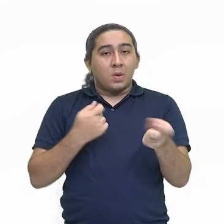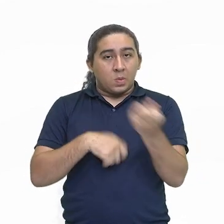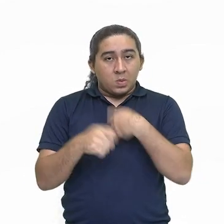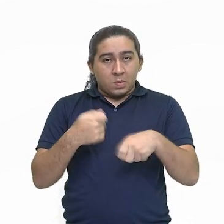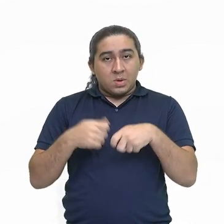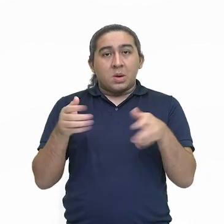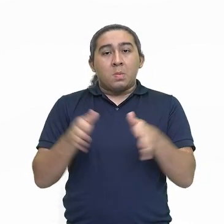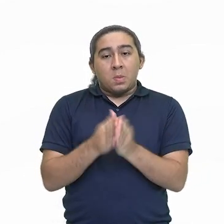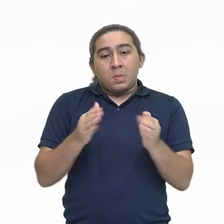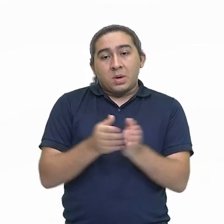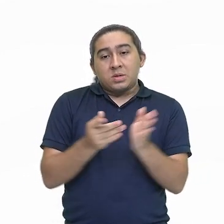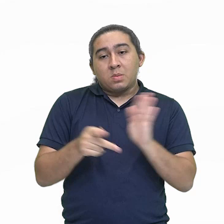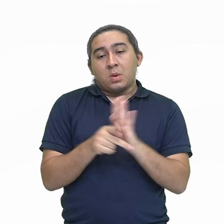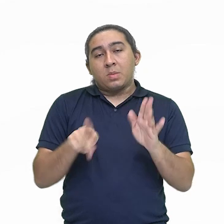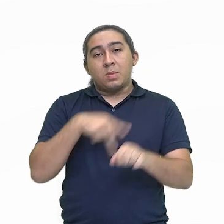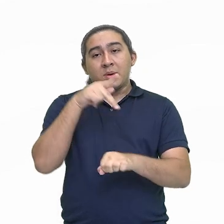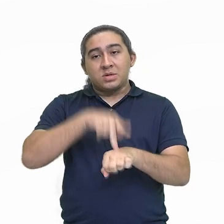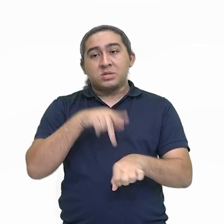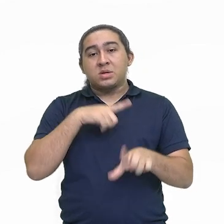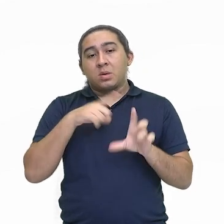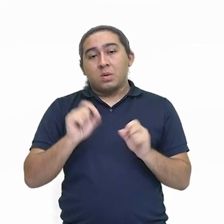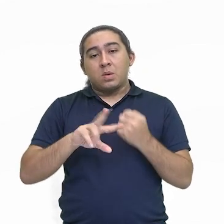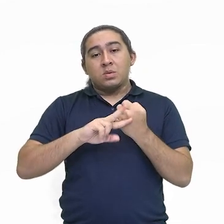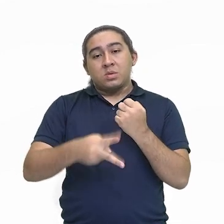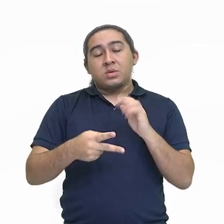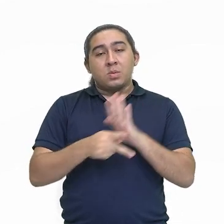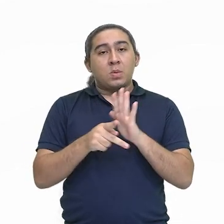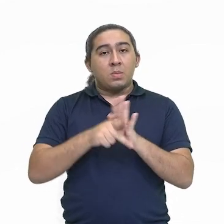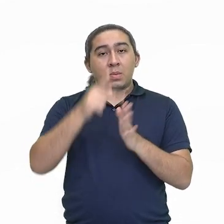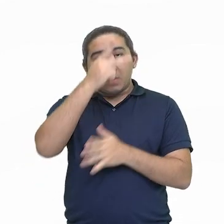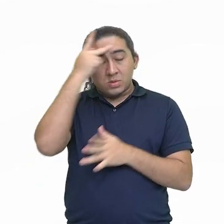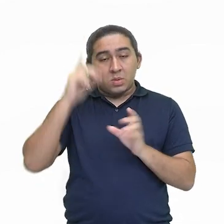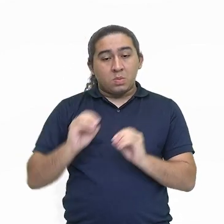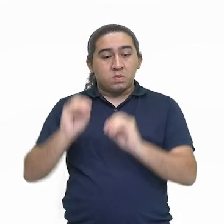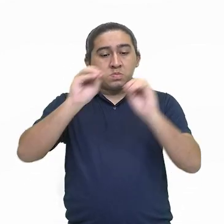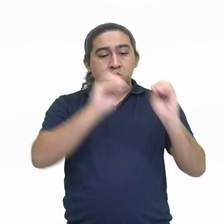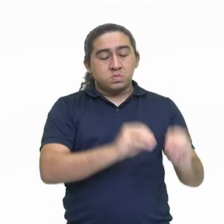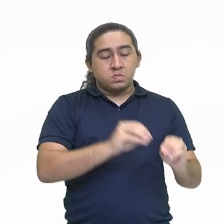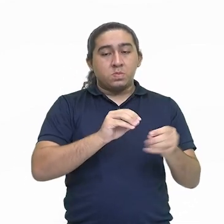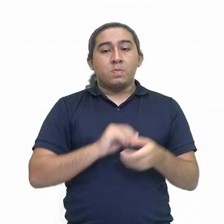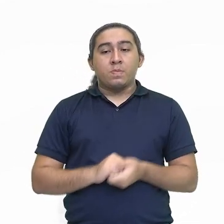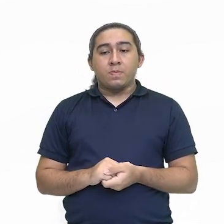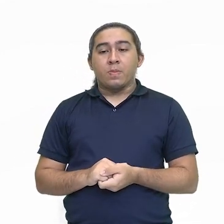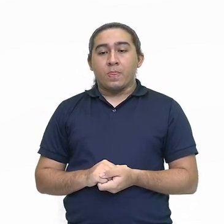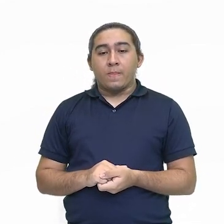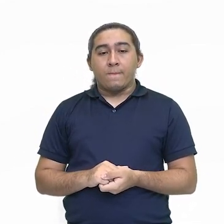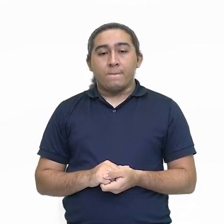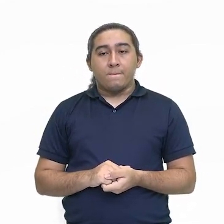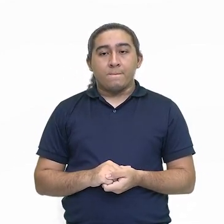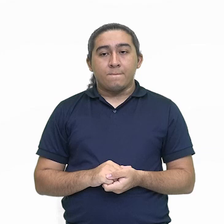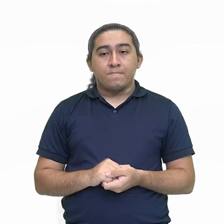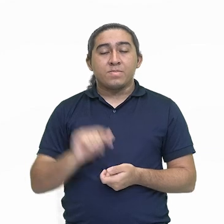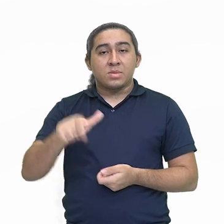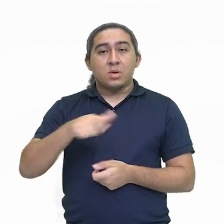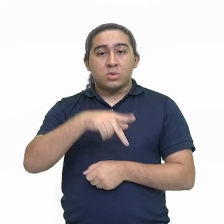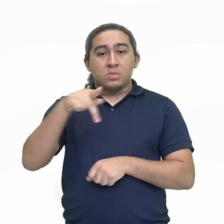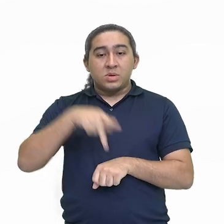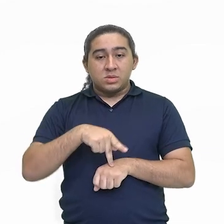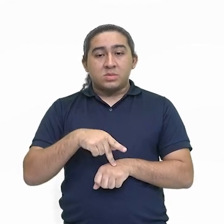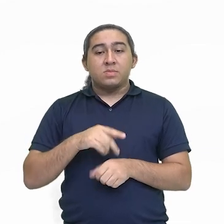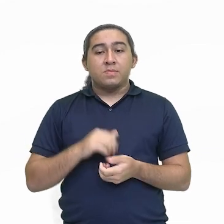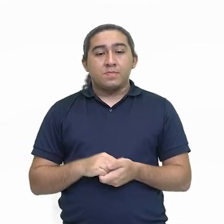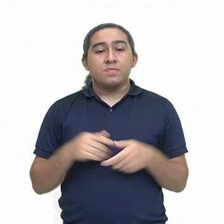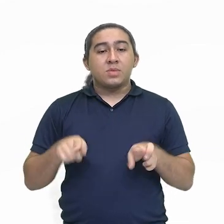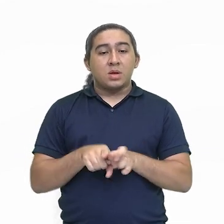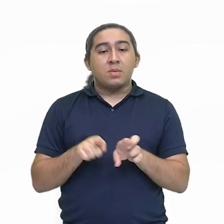pobreza do país acabou levando as pessoas também a se deslocarem, né, para outros países, né. E